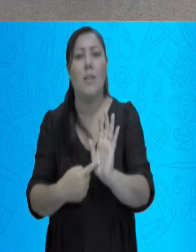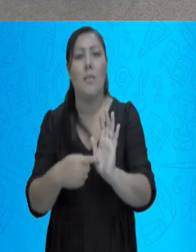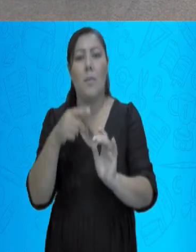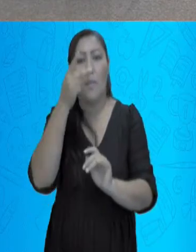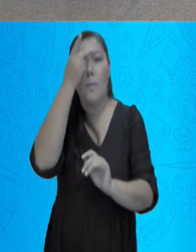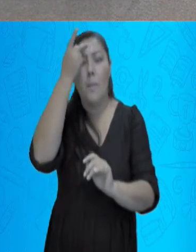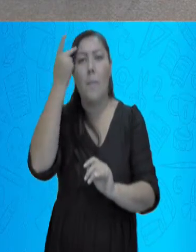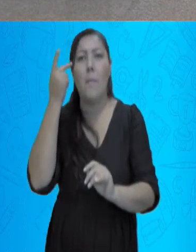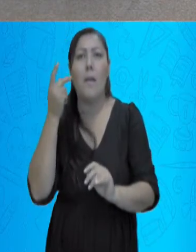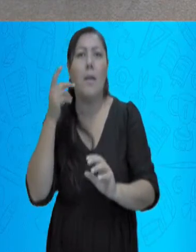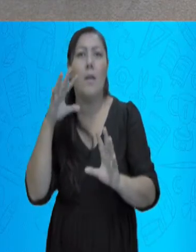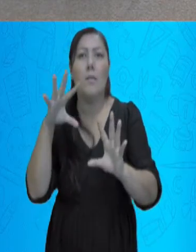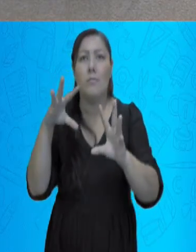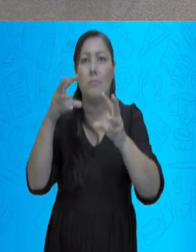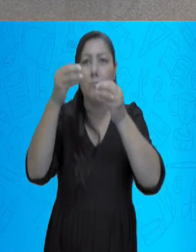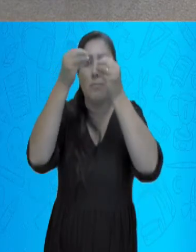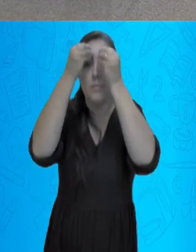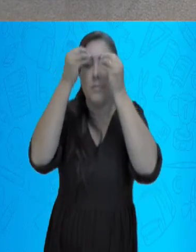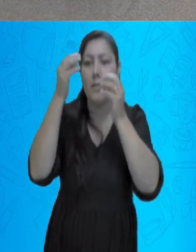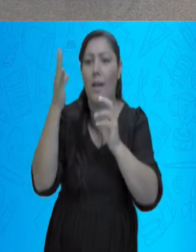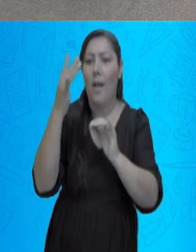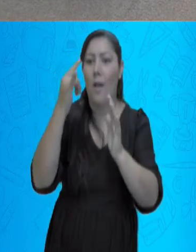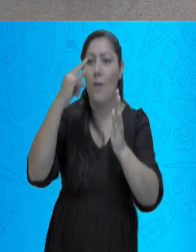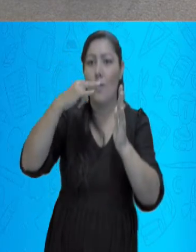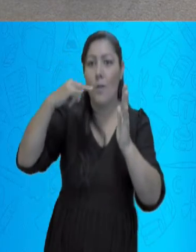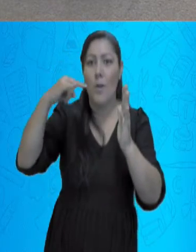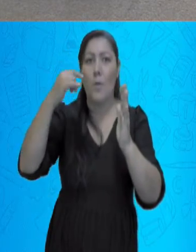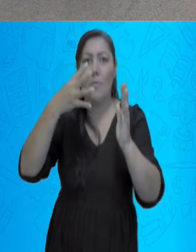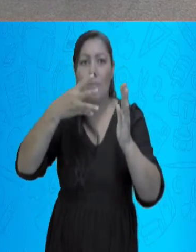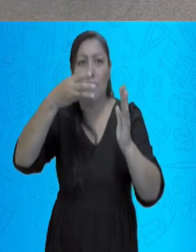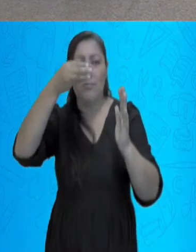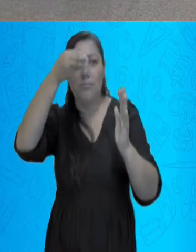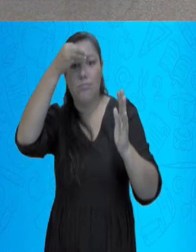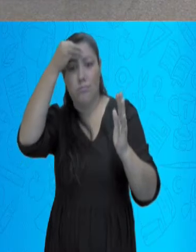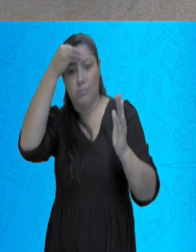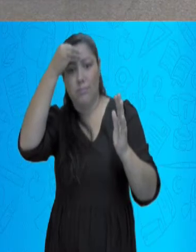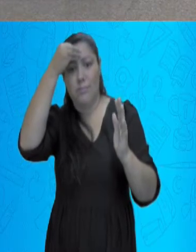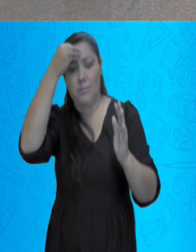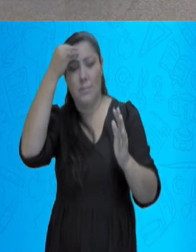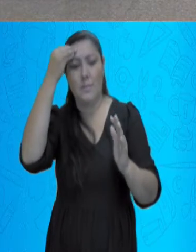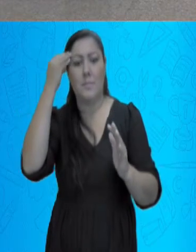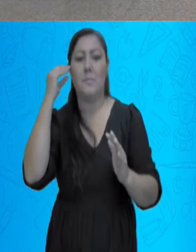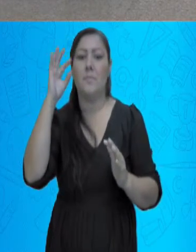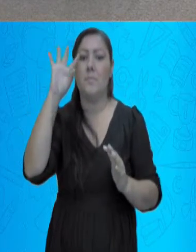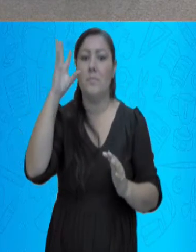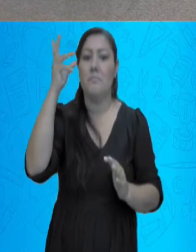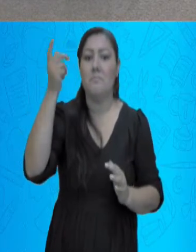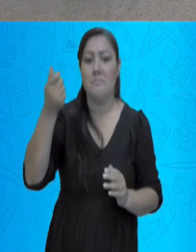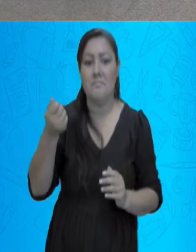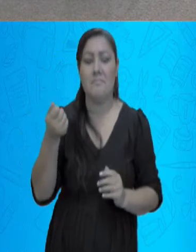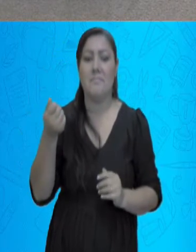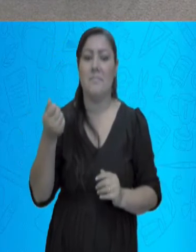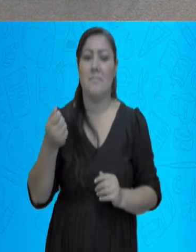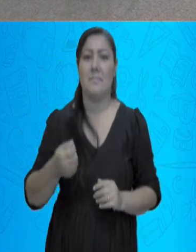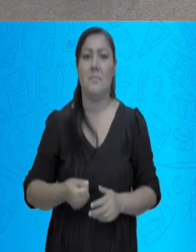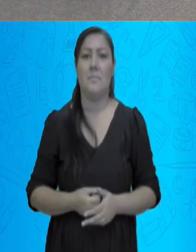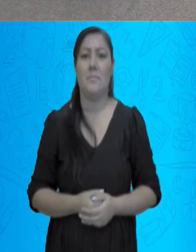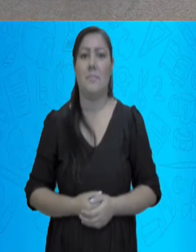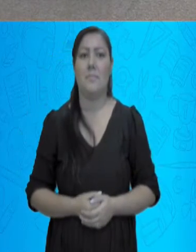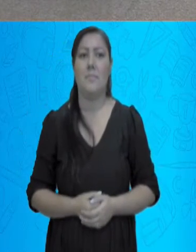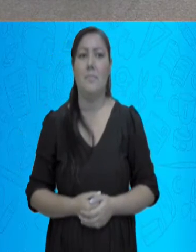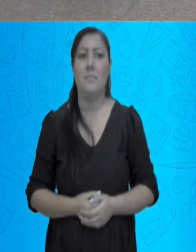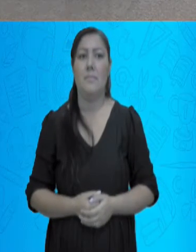convencer. E falando um pouco mais, né, de linguagem, nós podemos destacar os verbos que